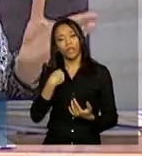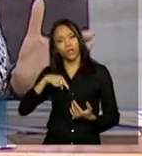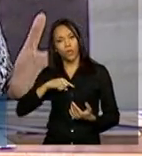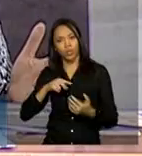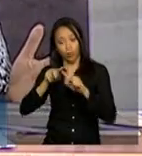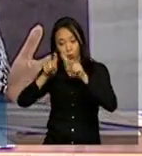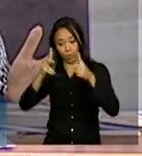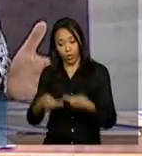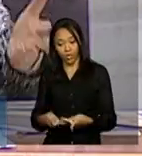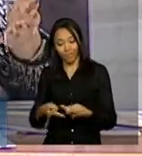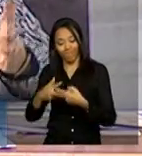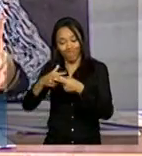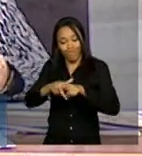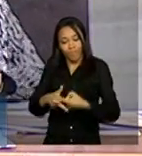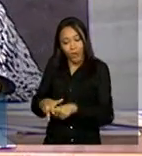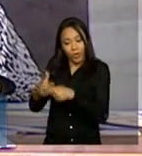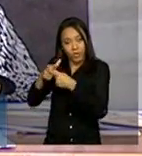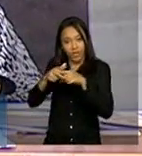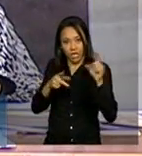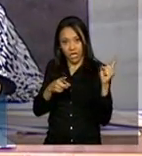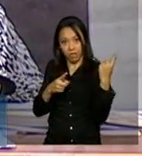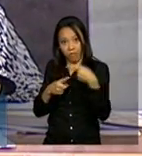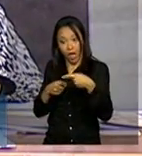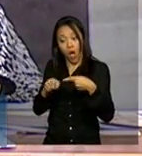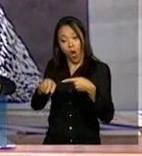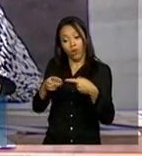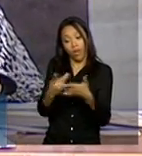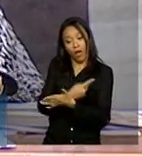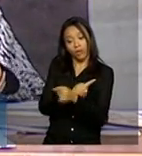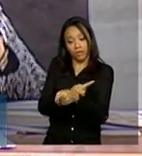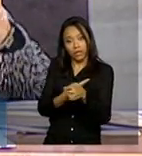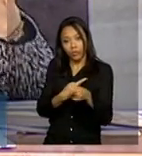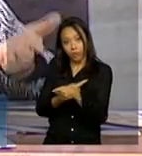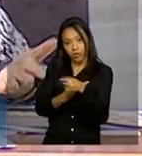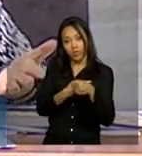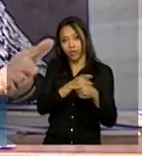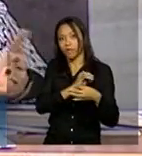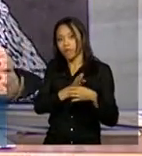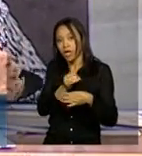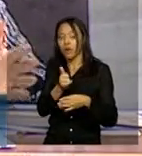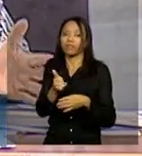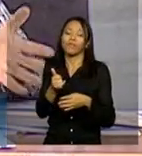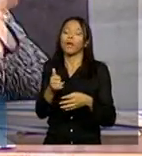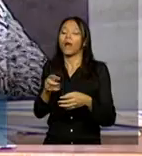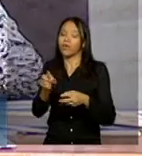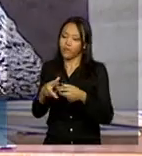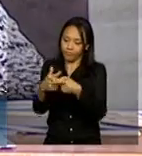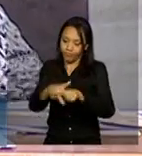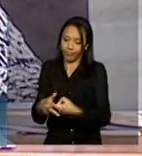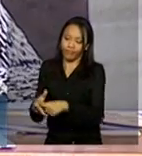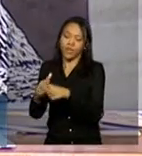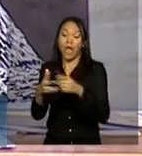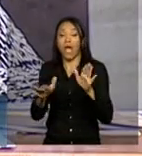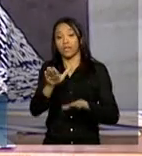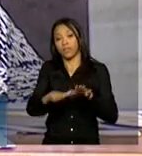eles ajustando relatórios quando os pontos que eles levantam não se justificam, e